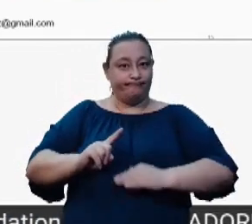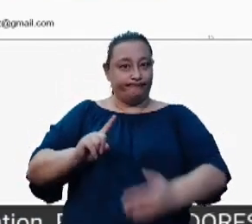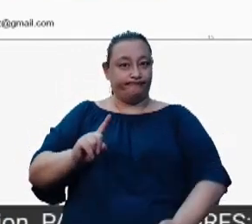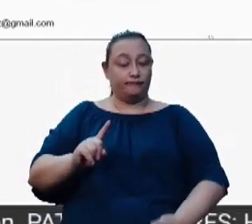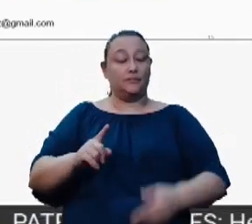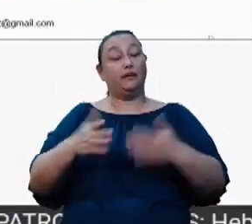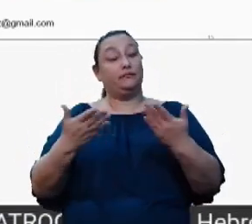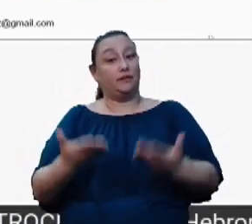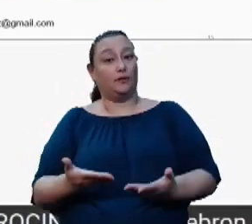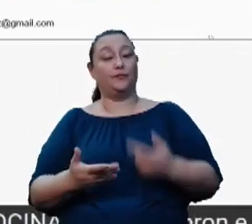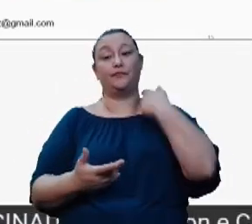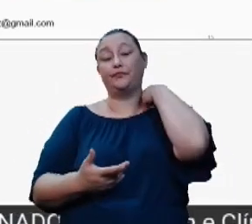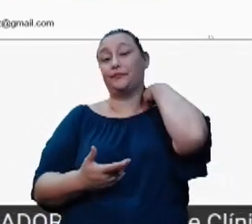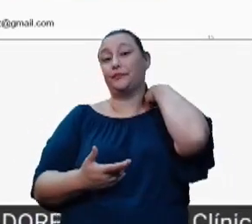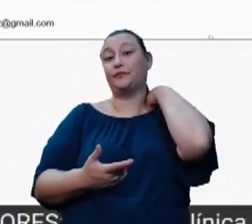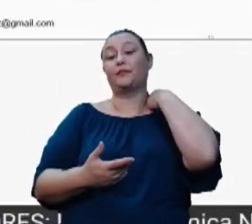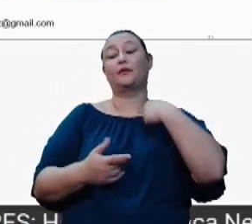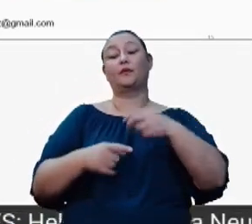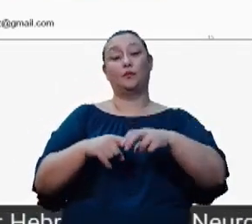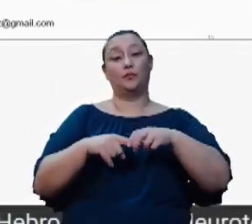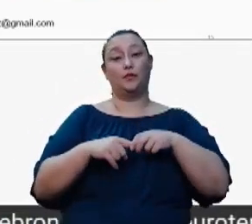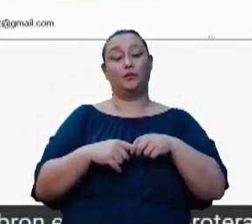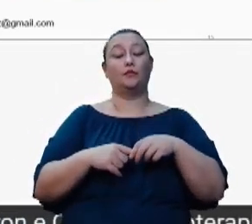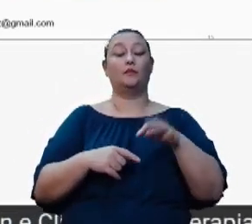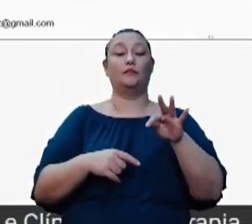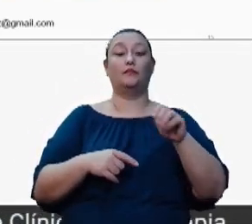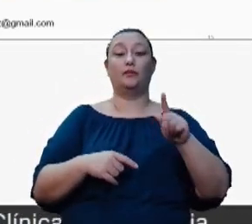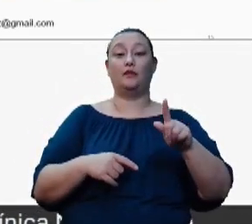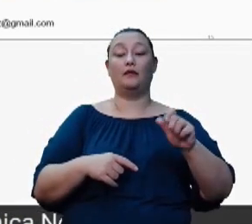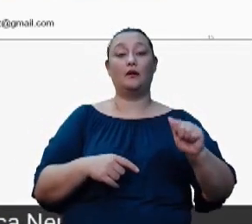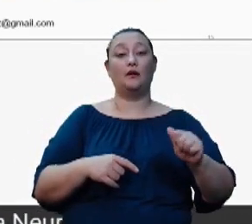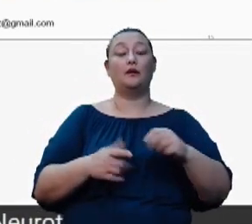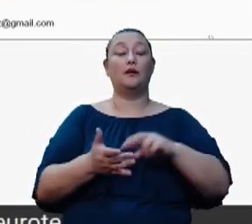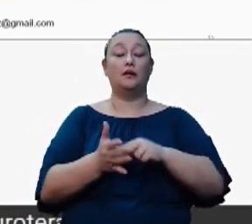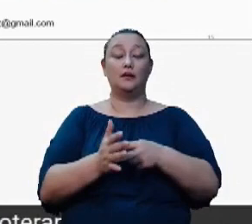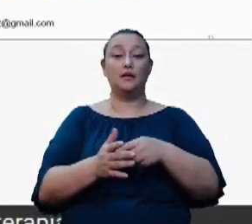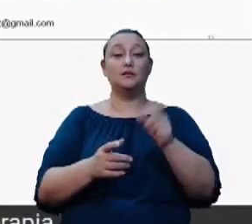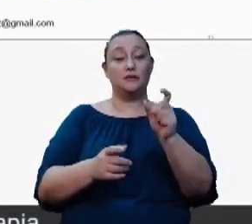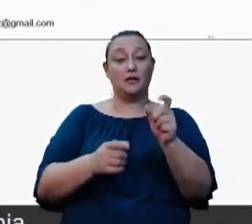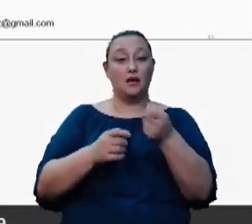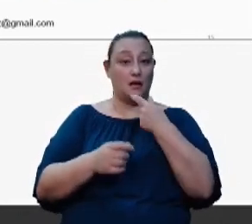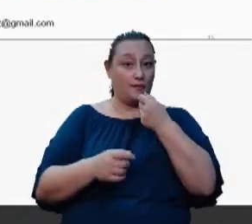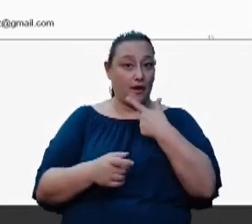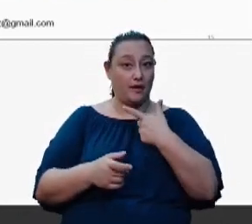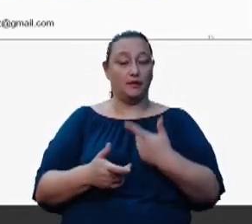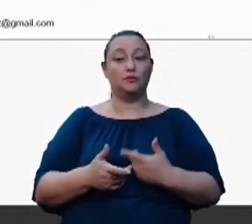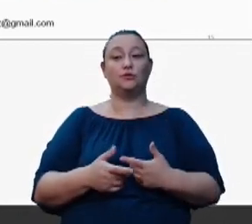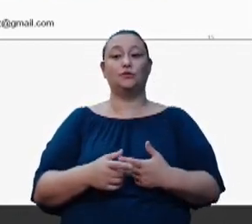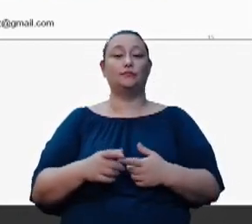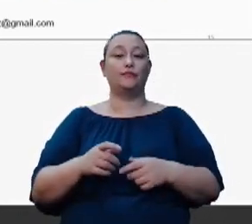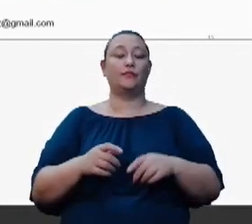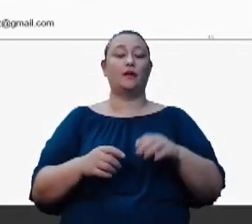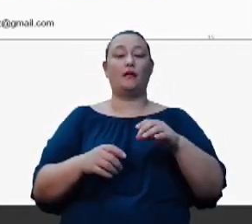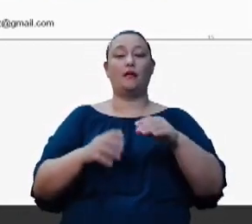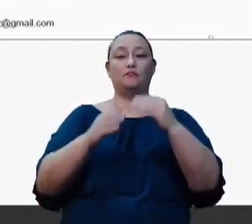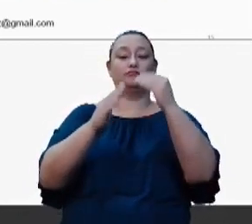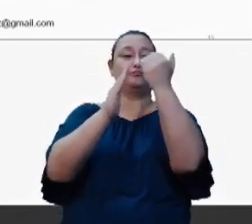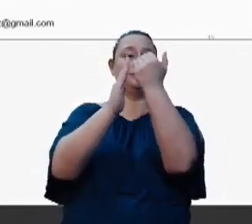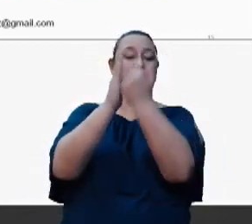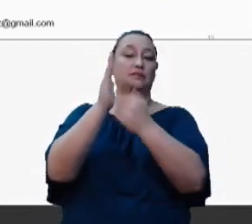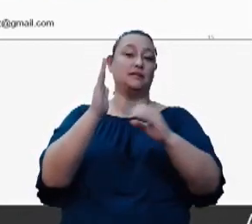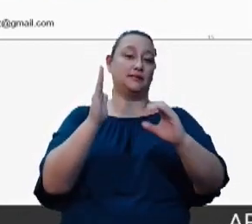sabido, por causa da agência FDA, que o baclofeno é de tipo categoria C de